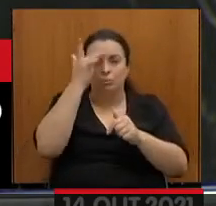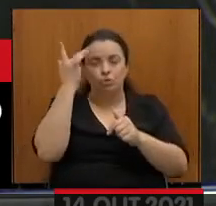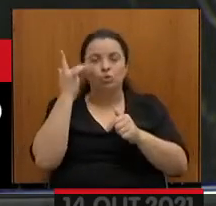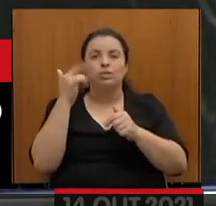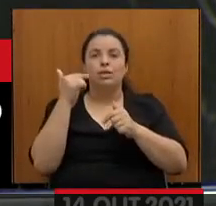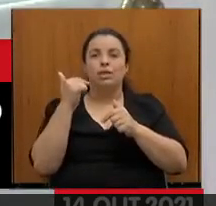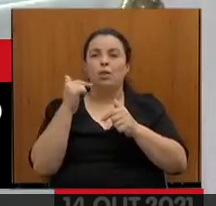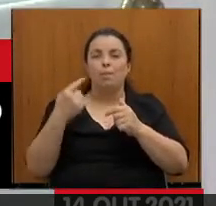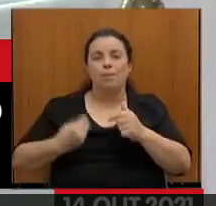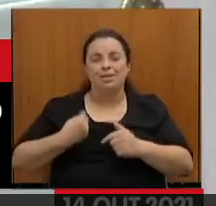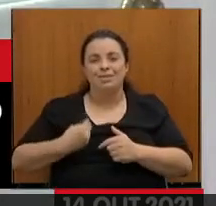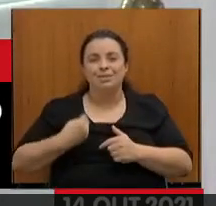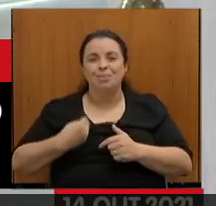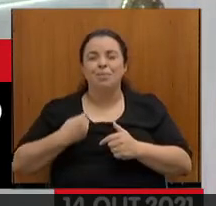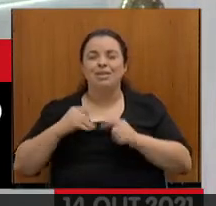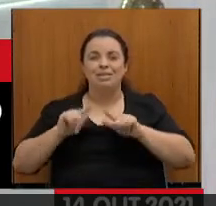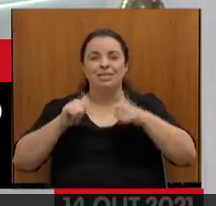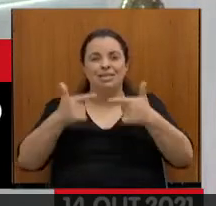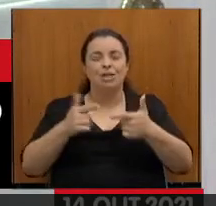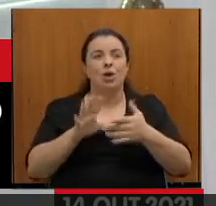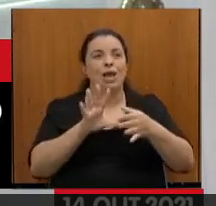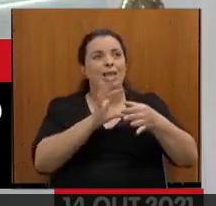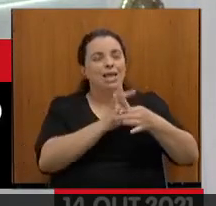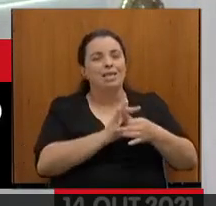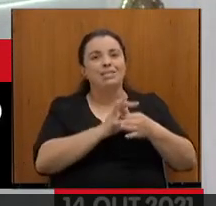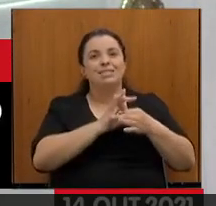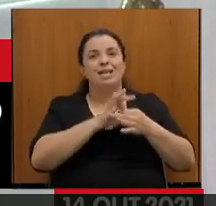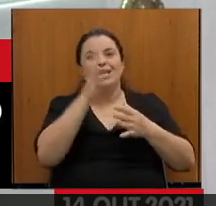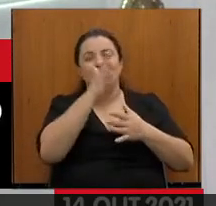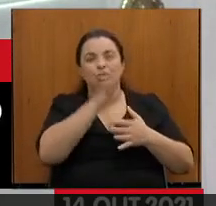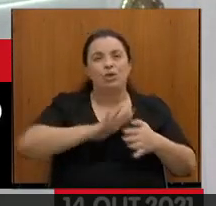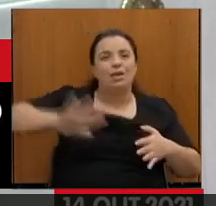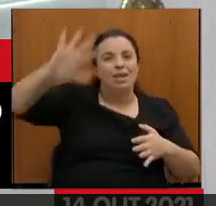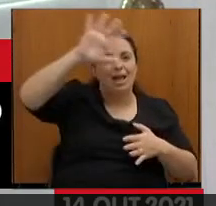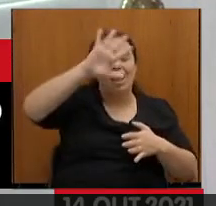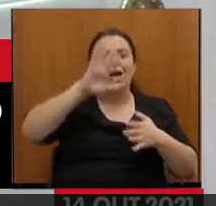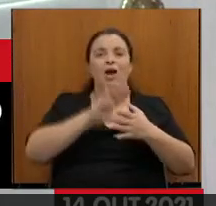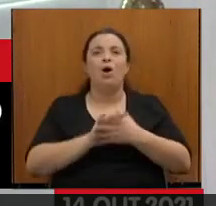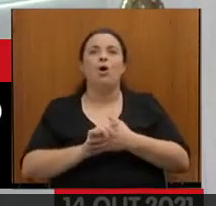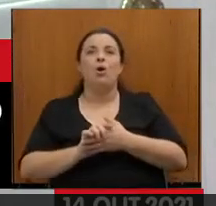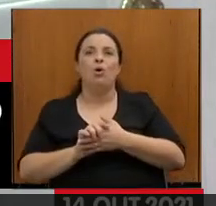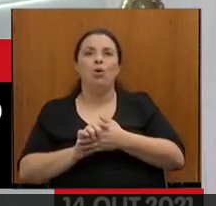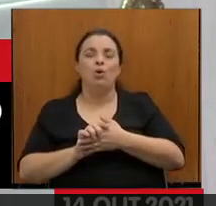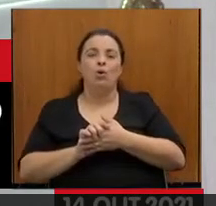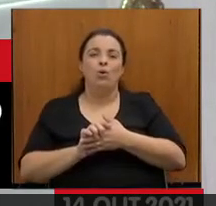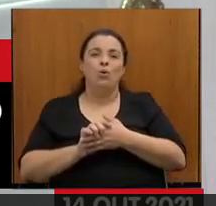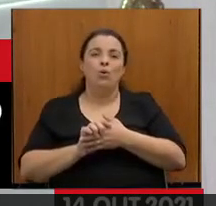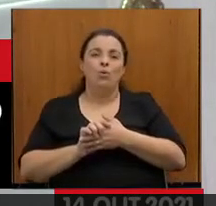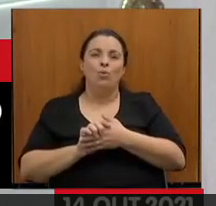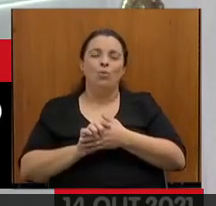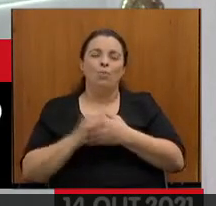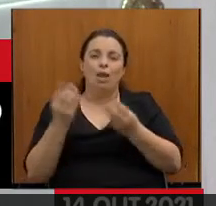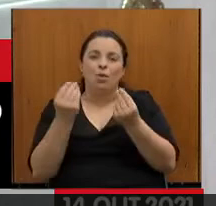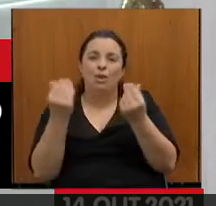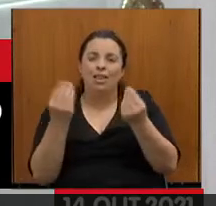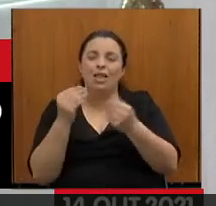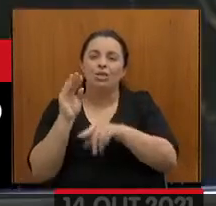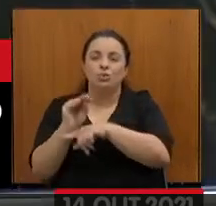Aliança Nacional, Sociedade Brasileira pela Qualidade do Cuidado e Segurança do Paciente,